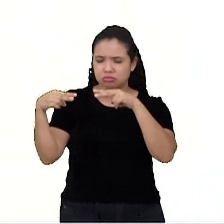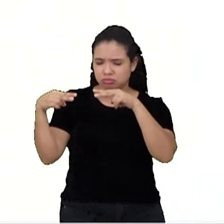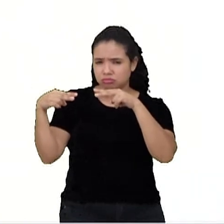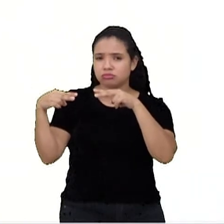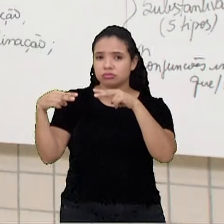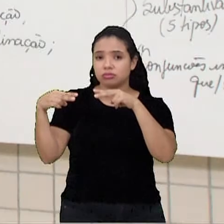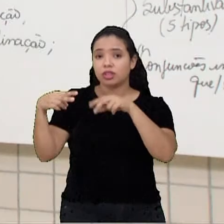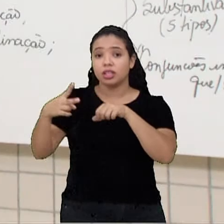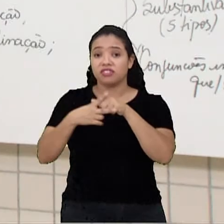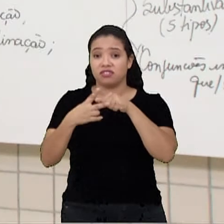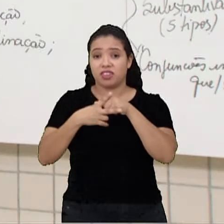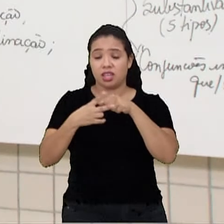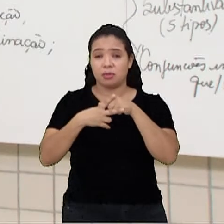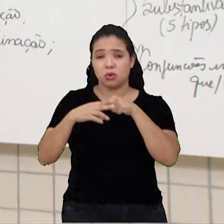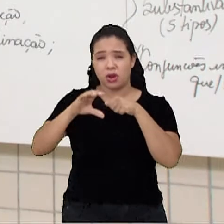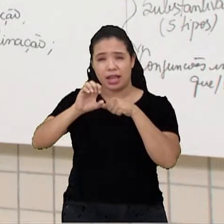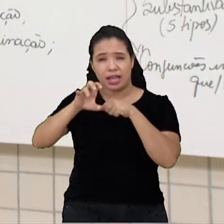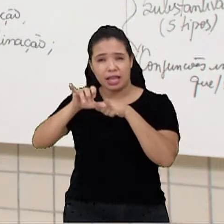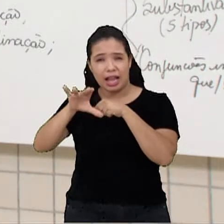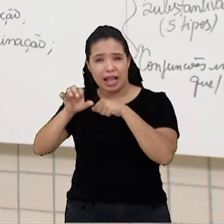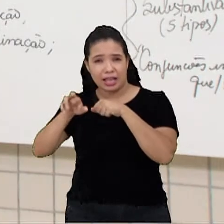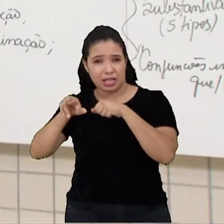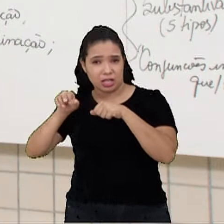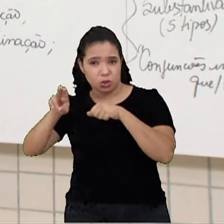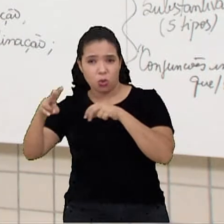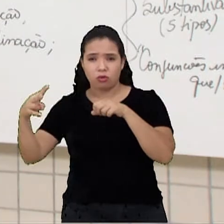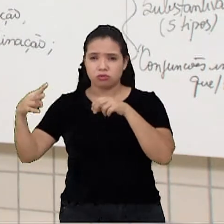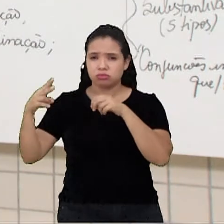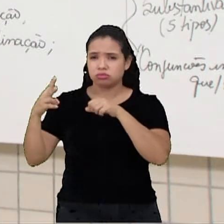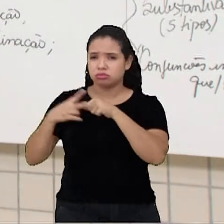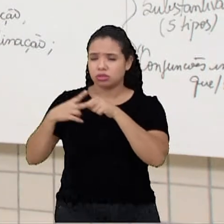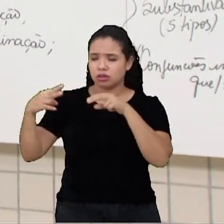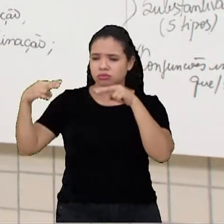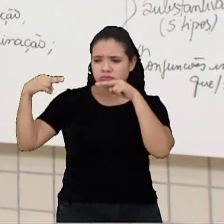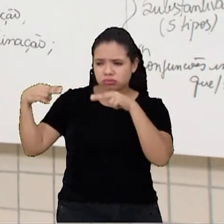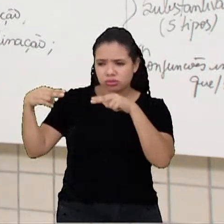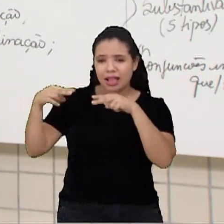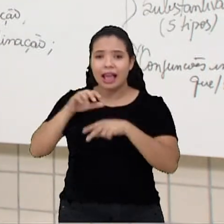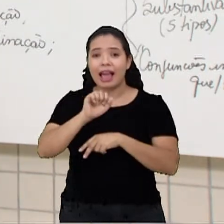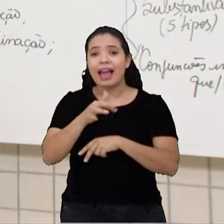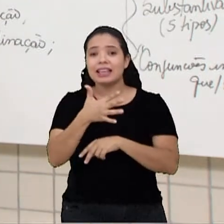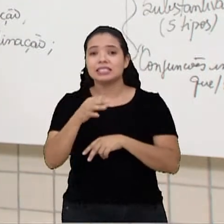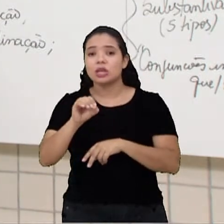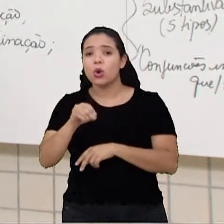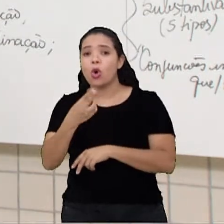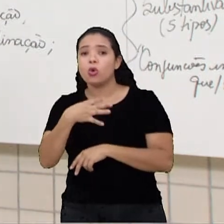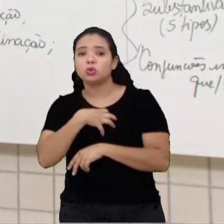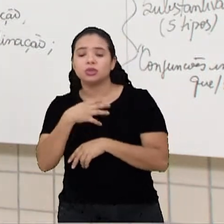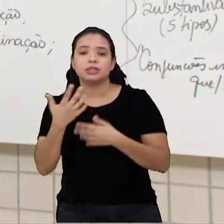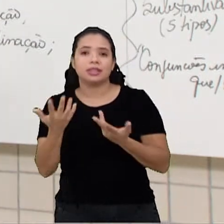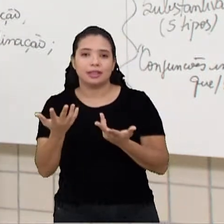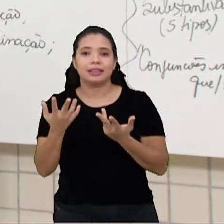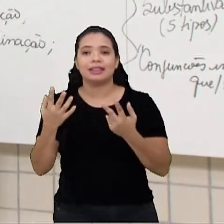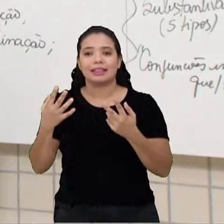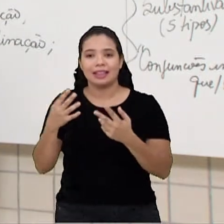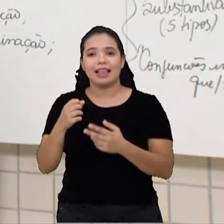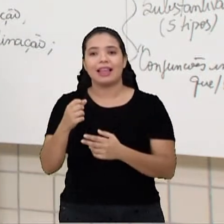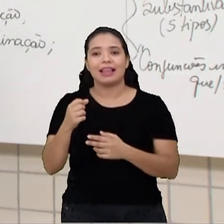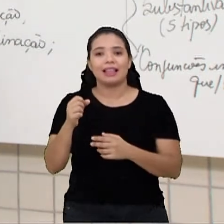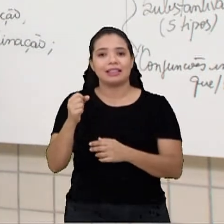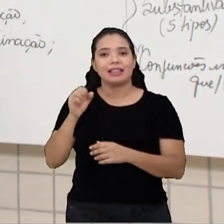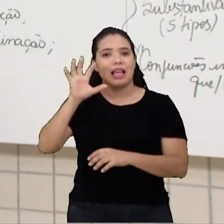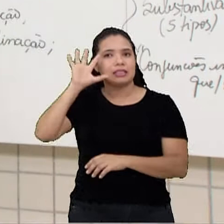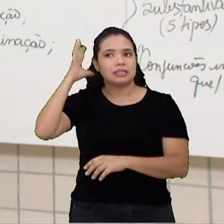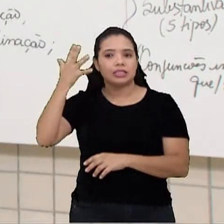Esse verbo, ele indica o quê? Ação ou um estado? Também indica uma ação, de